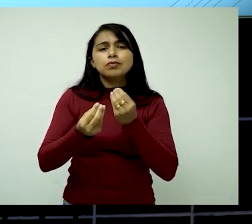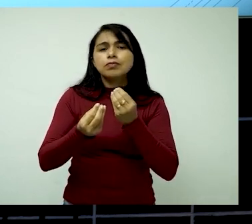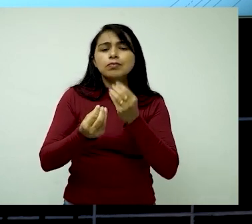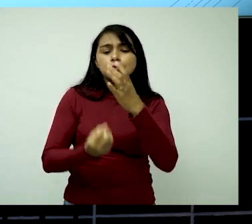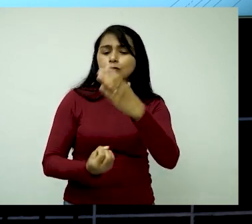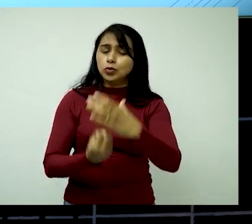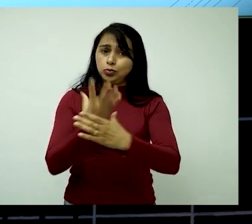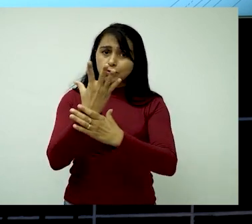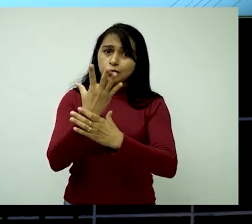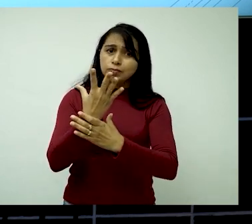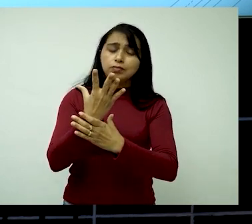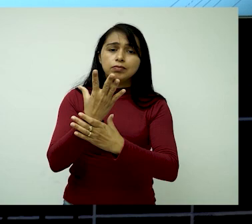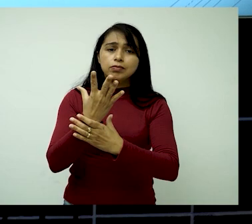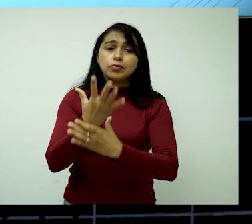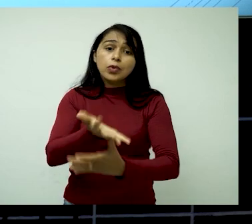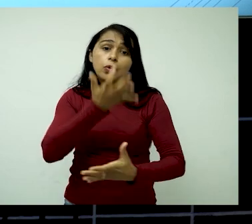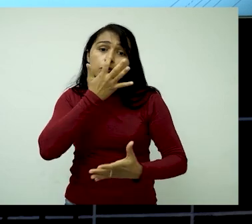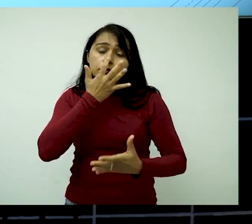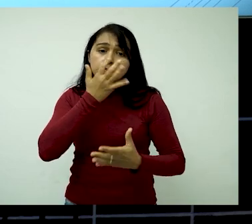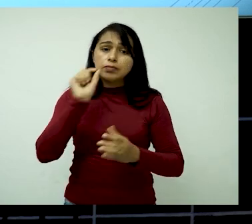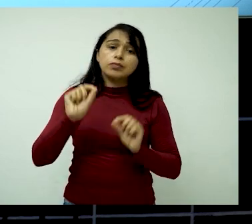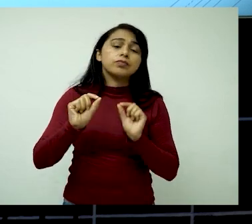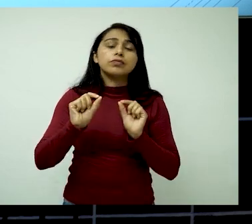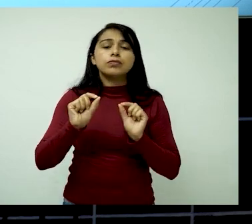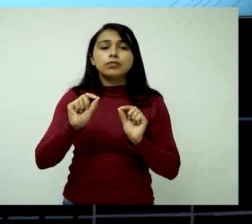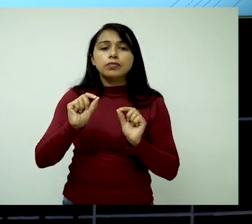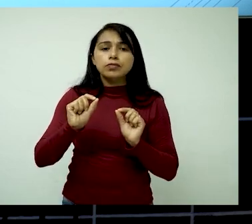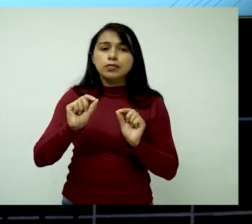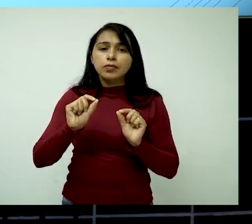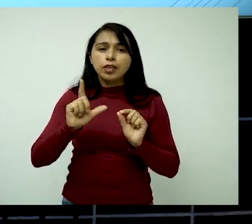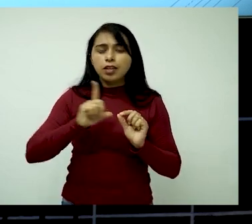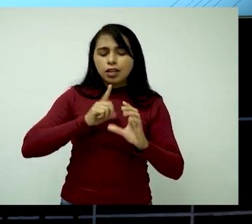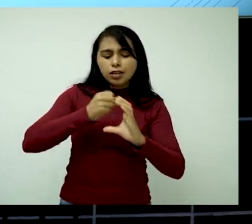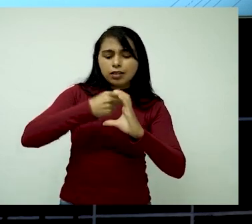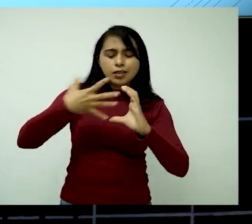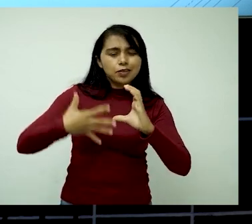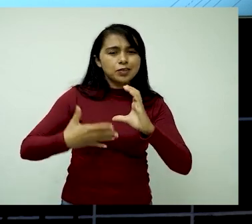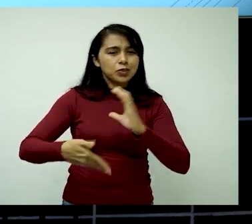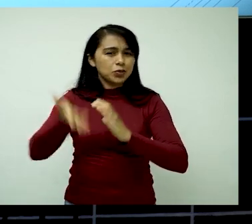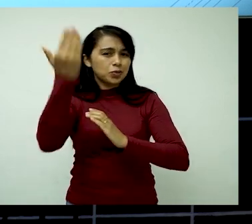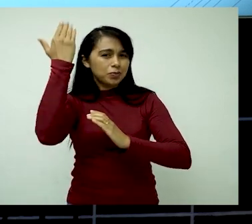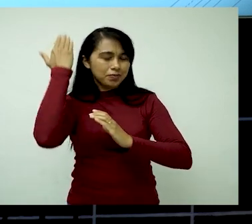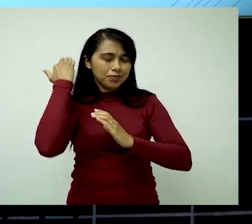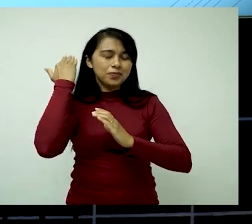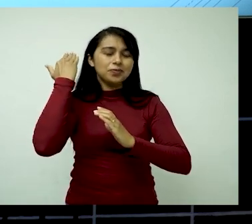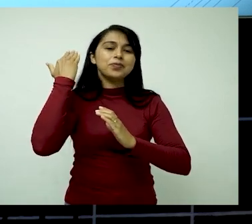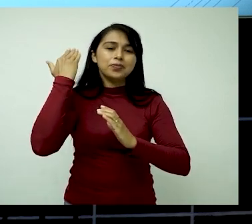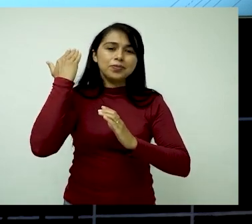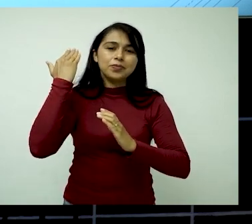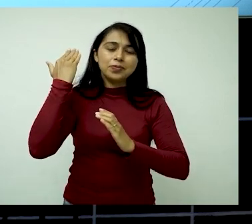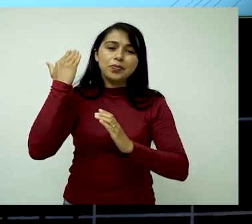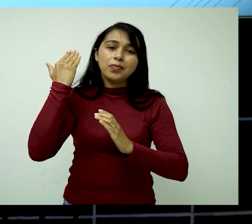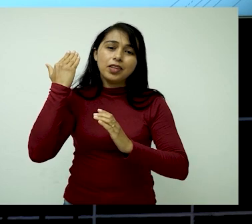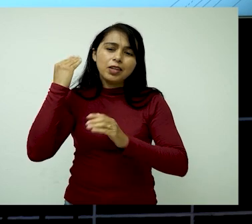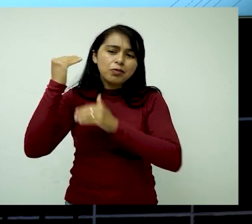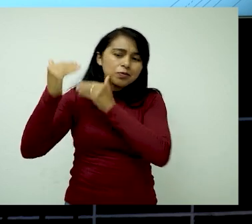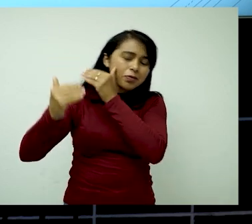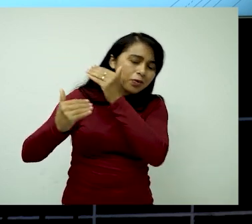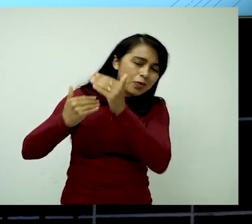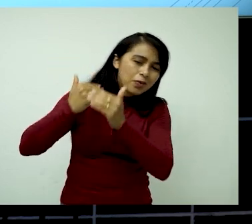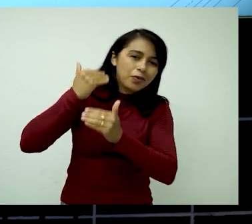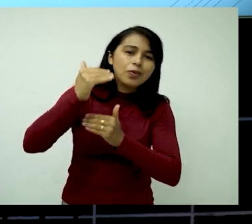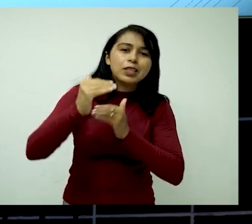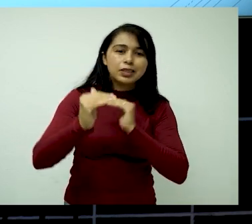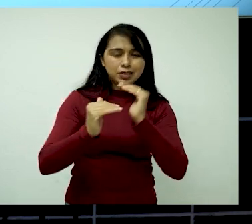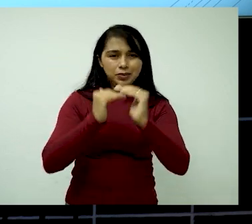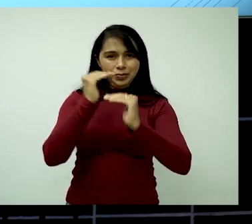como essa modalidade surgiu. A gente observou que nós temos traços que vieram lá dos nossos ancestrais, que foram